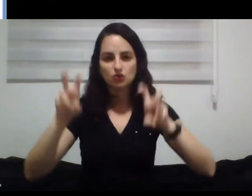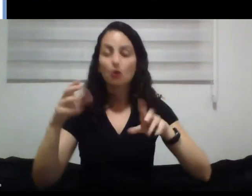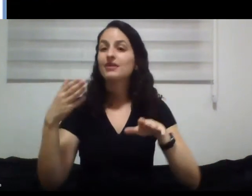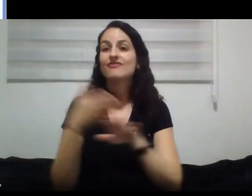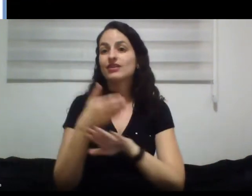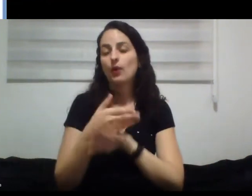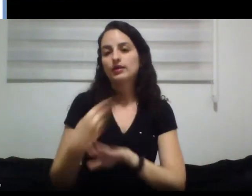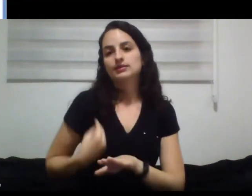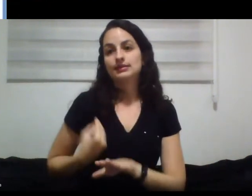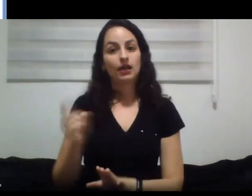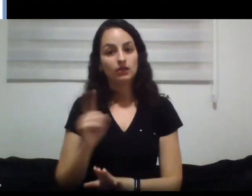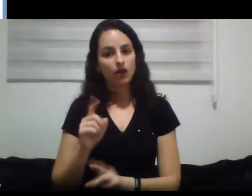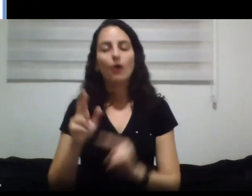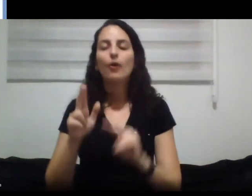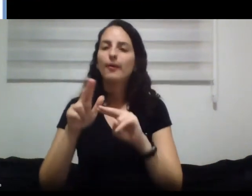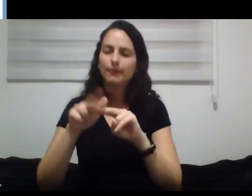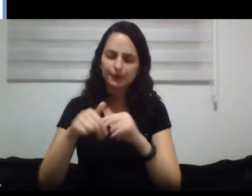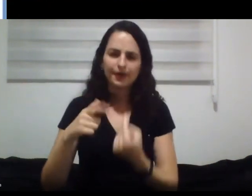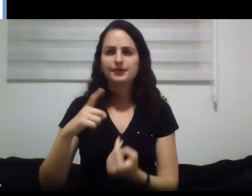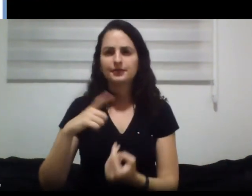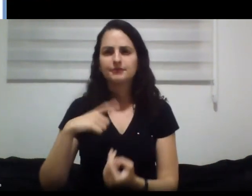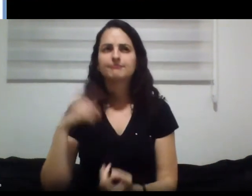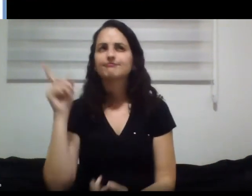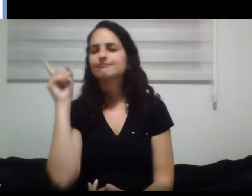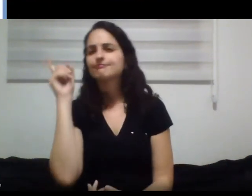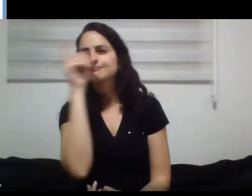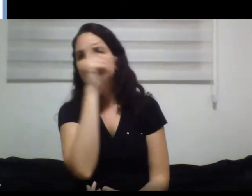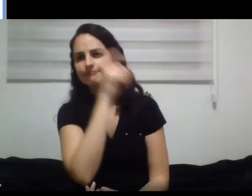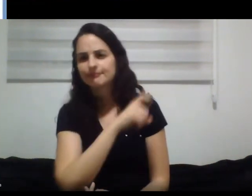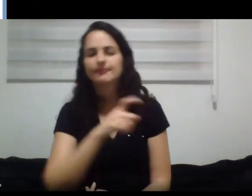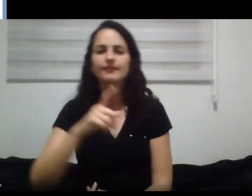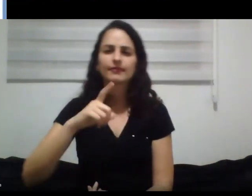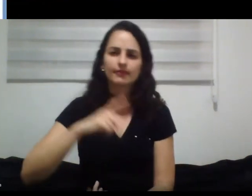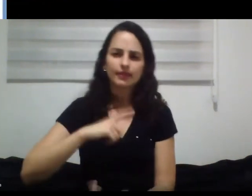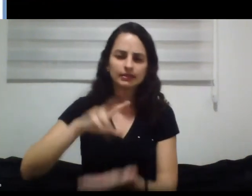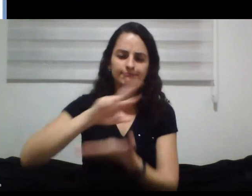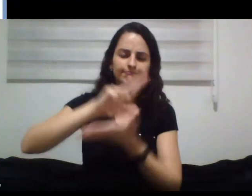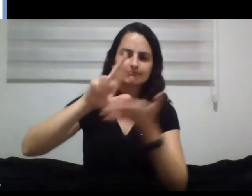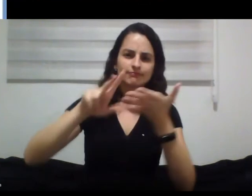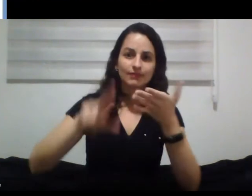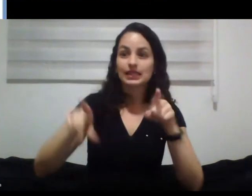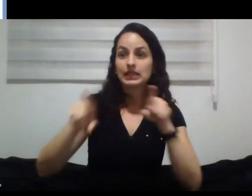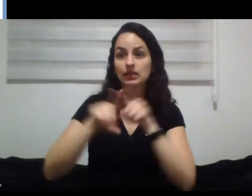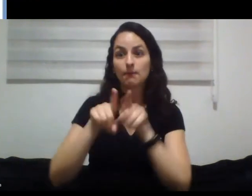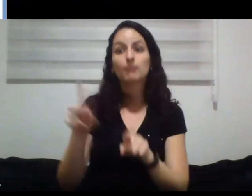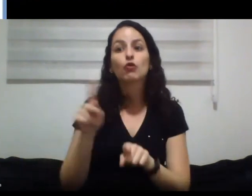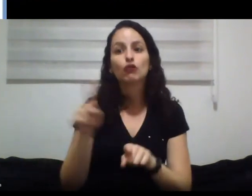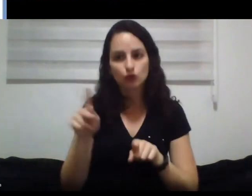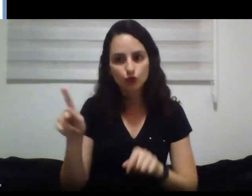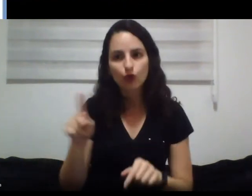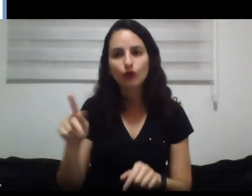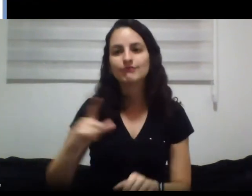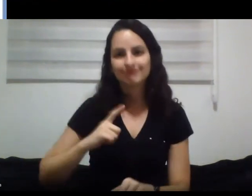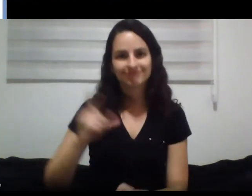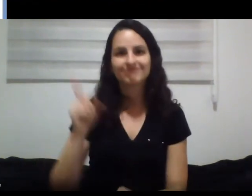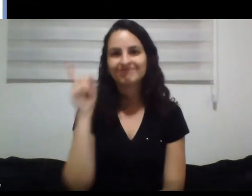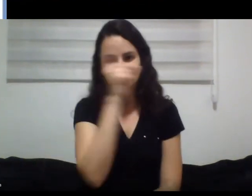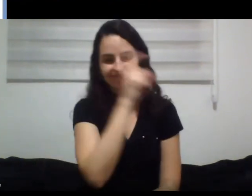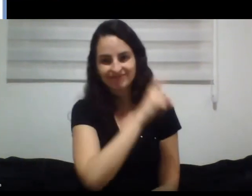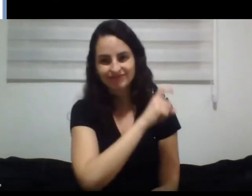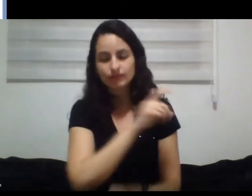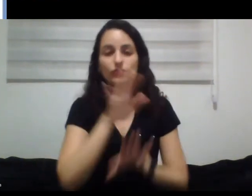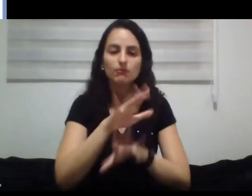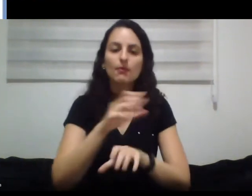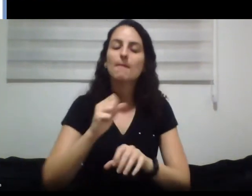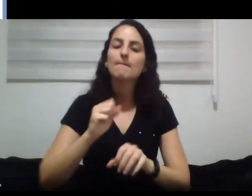ele entregou, o entregável é a frequência. Computa-se os 75% em cima disso? Sim. Por isso